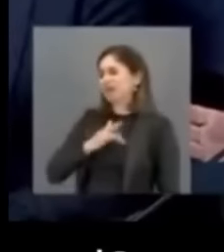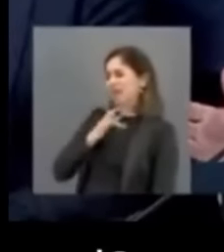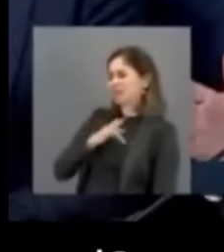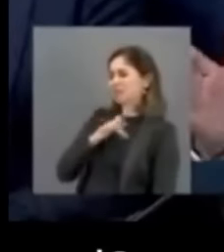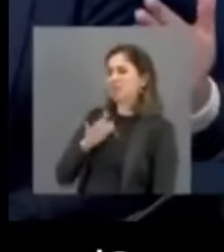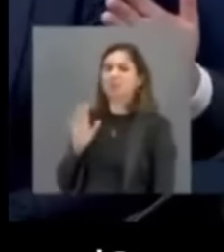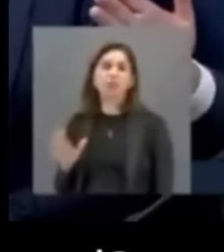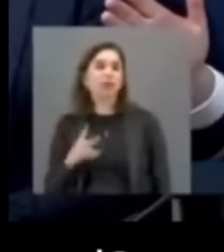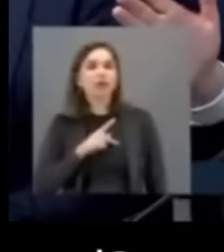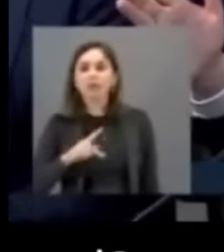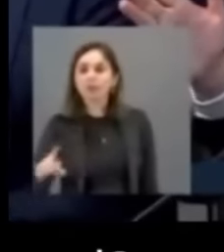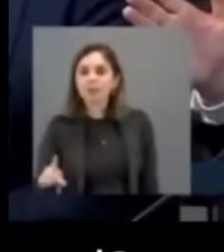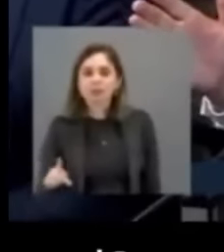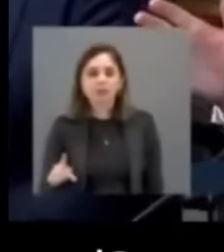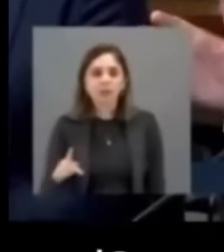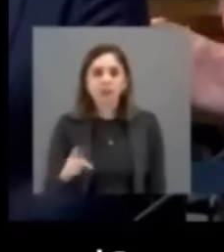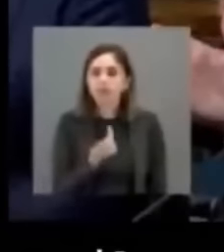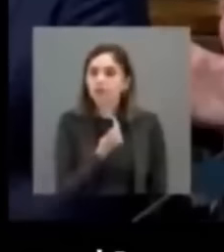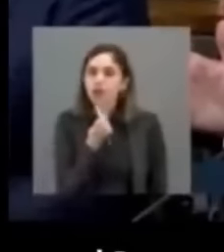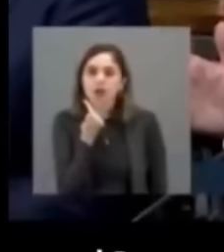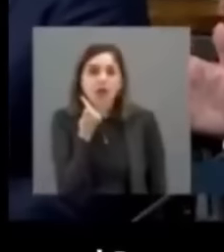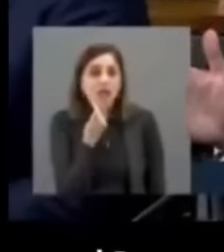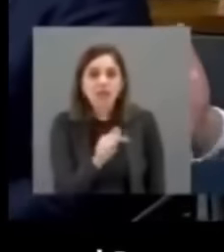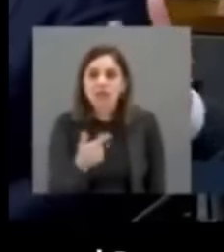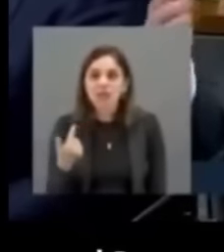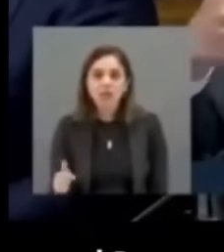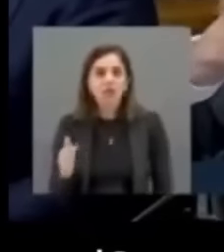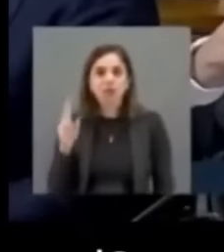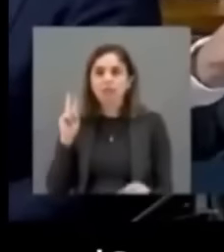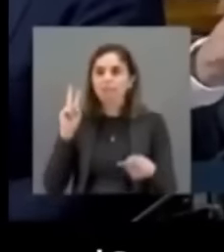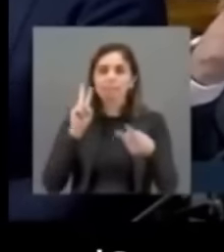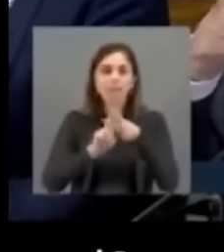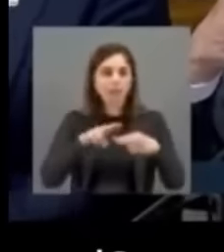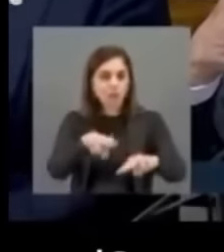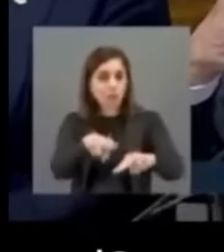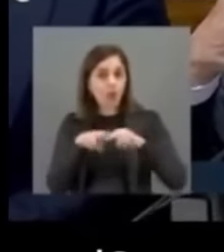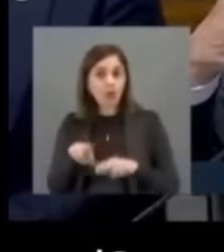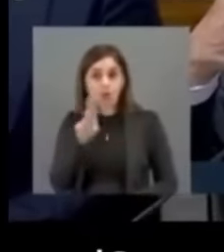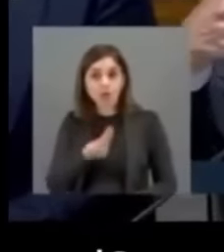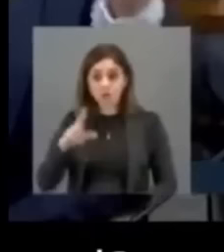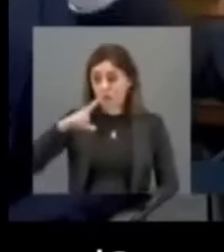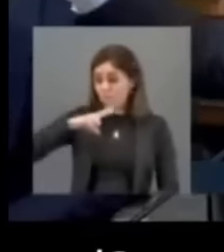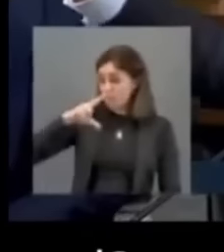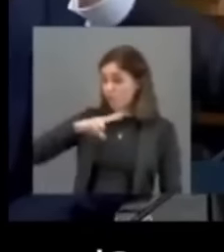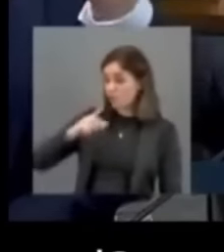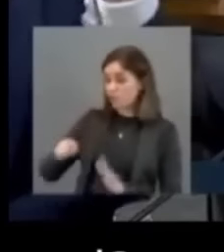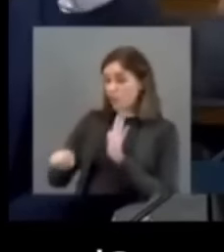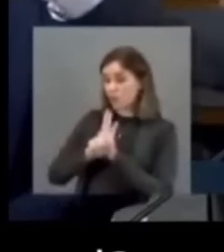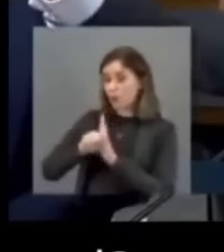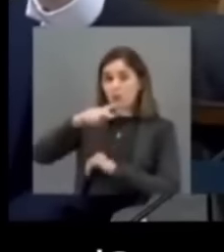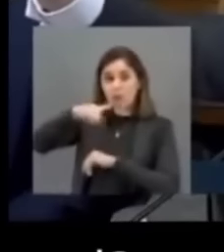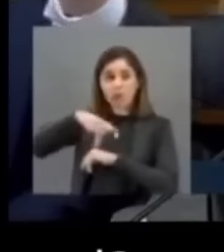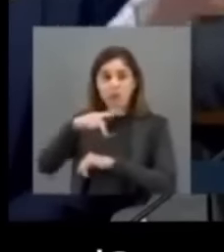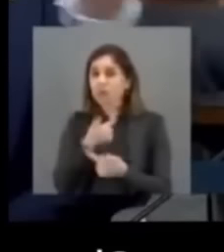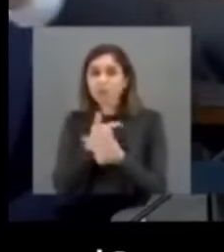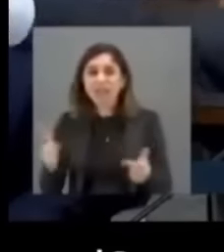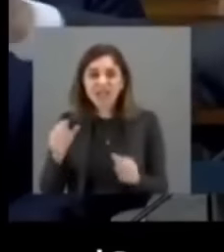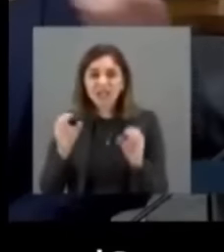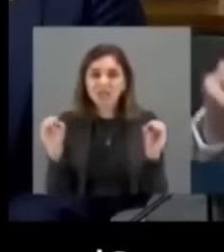tá a gente tem hoje cara o número total de de custodiados no Brasil você deve ter algo entre